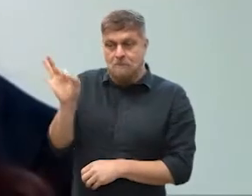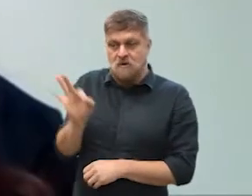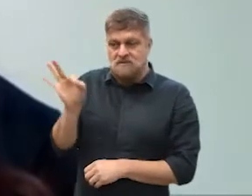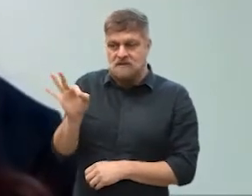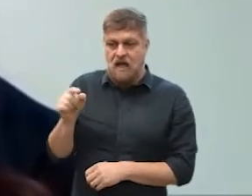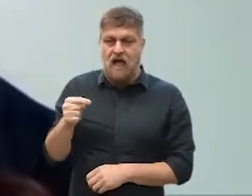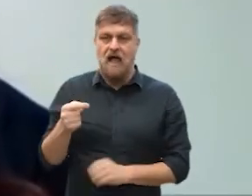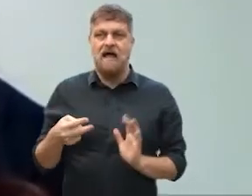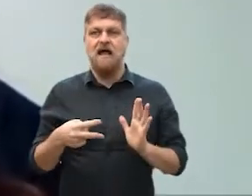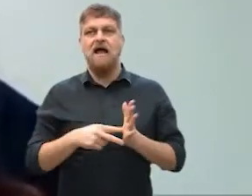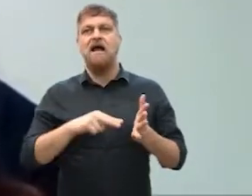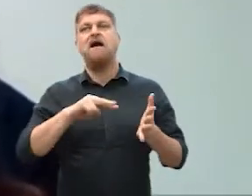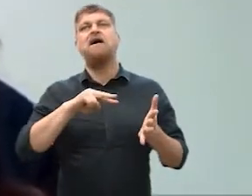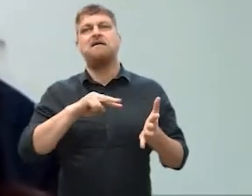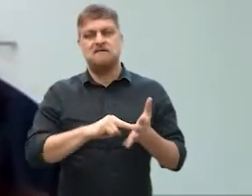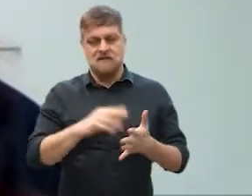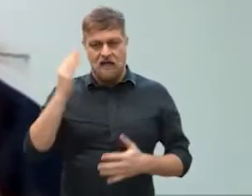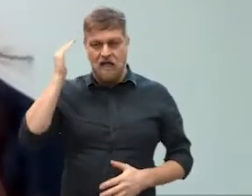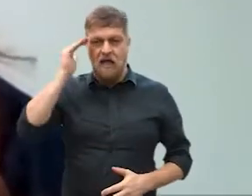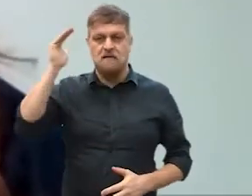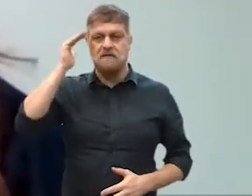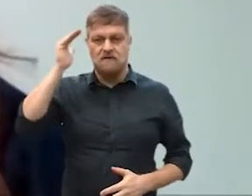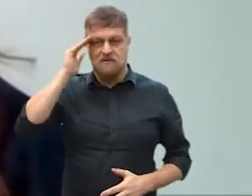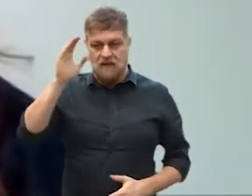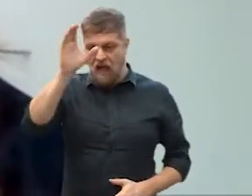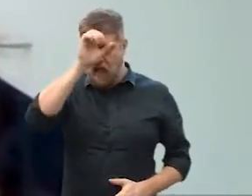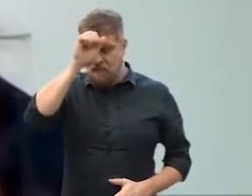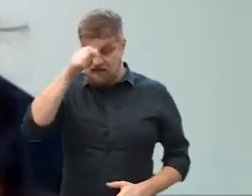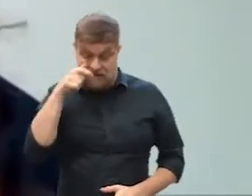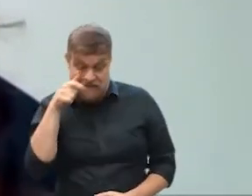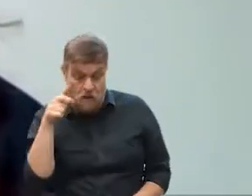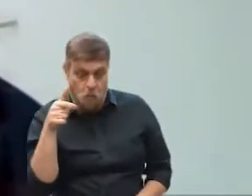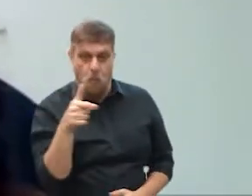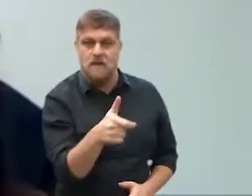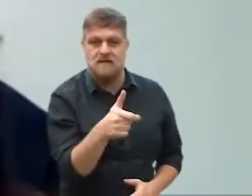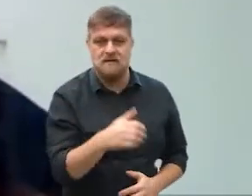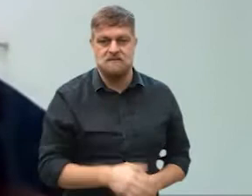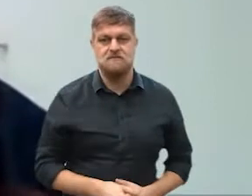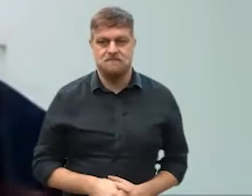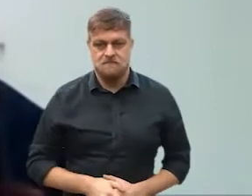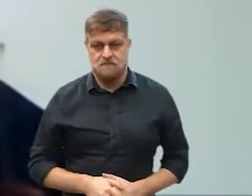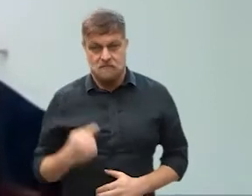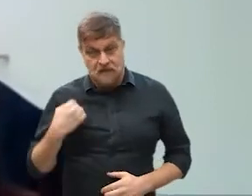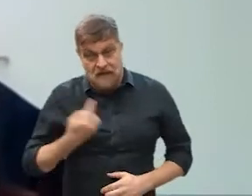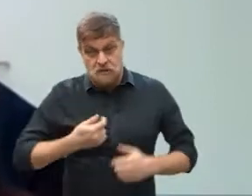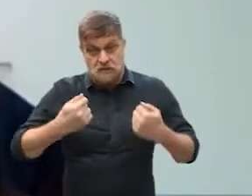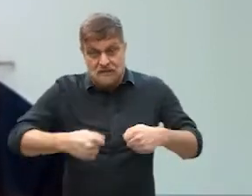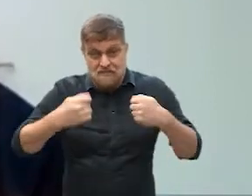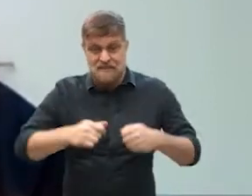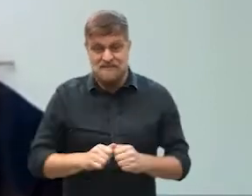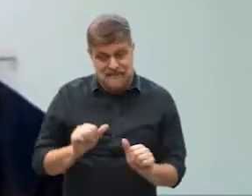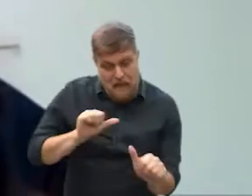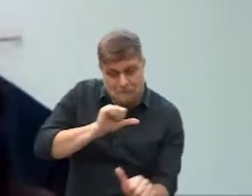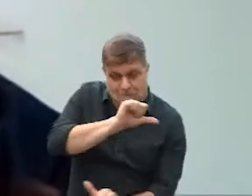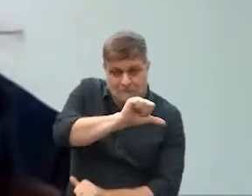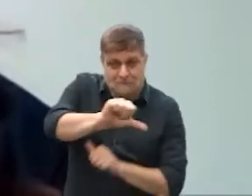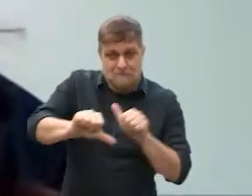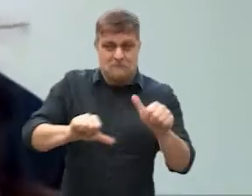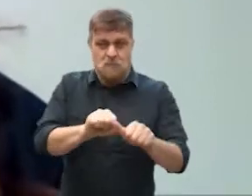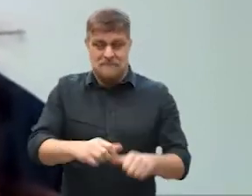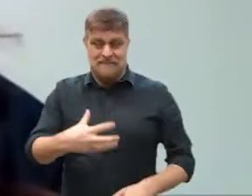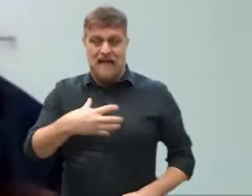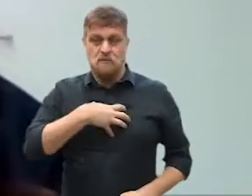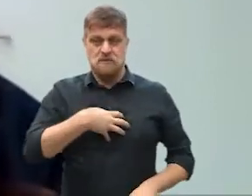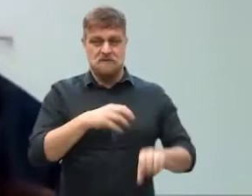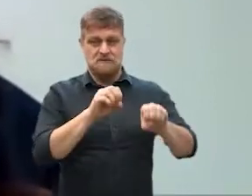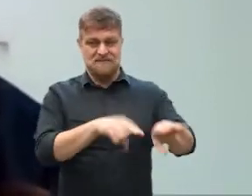vejo mais significado naquilo que eu estou vivendo, naquilo que eu estou aprendendo, né? Então, é essa questão, a gente precisa mudar esse processo. Ele